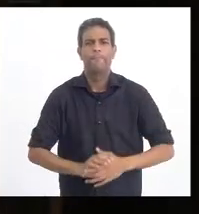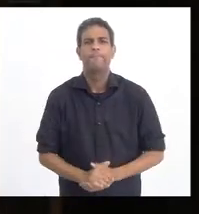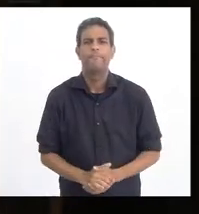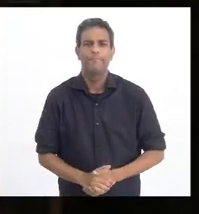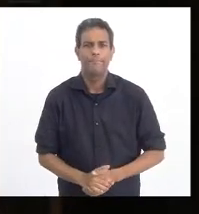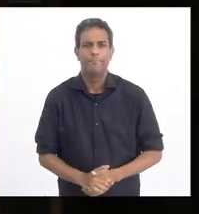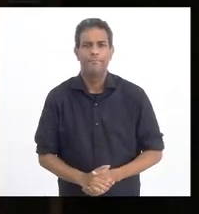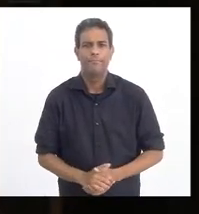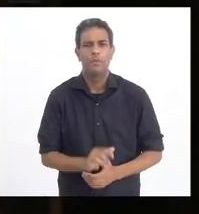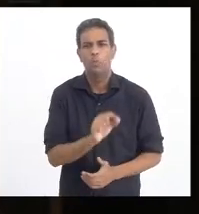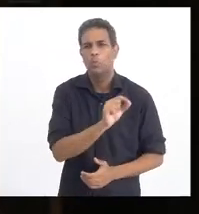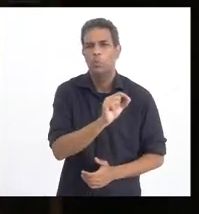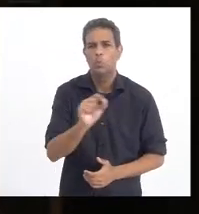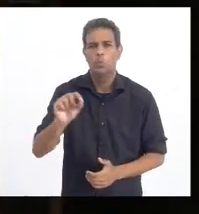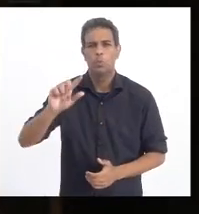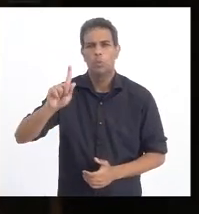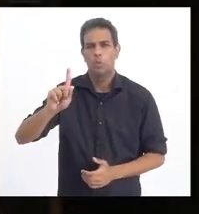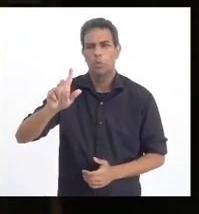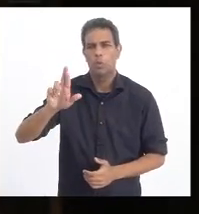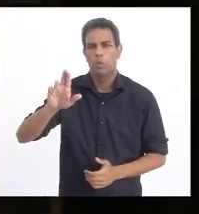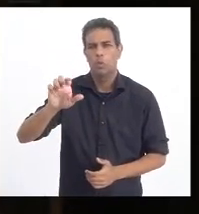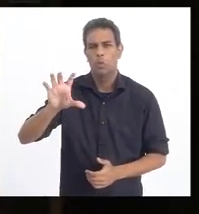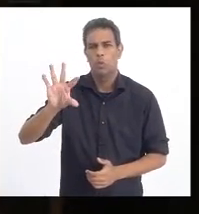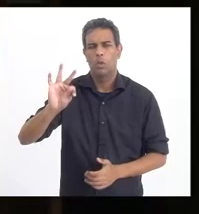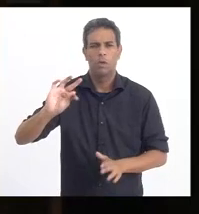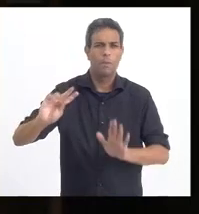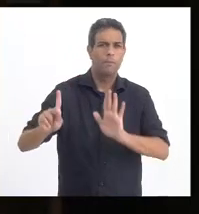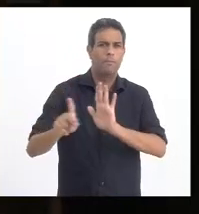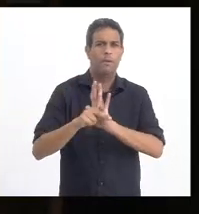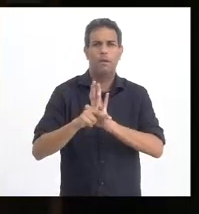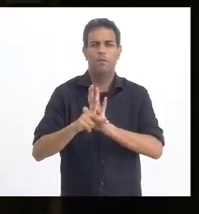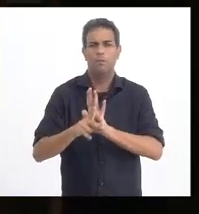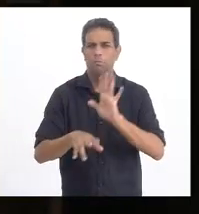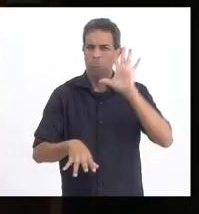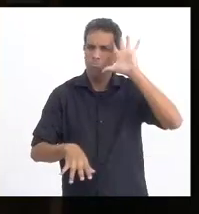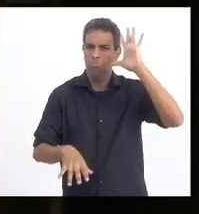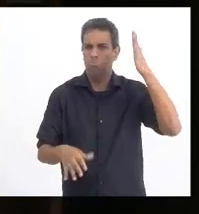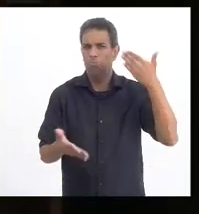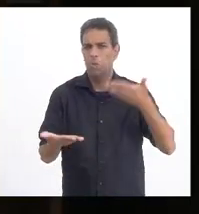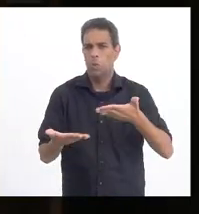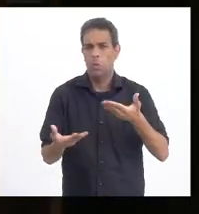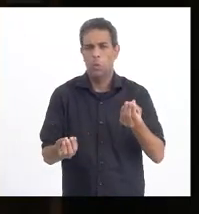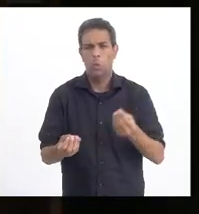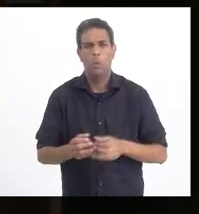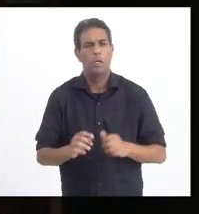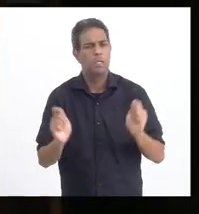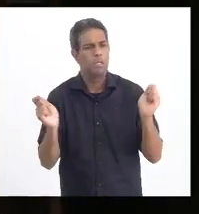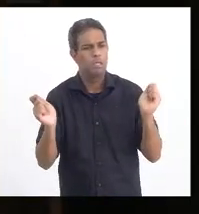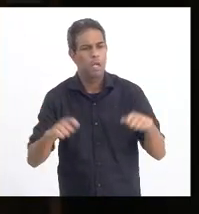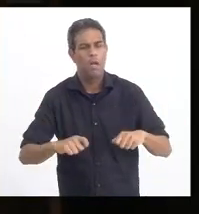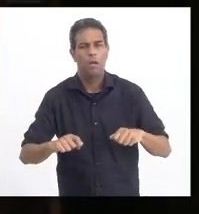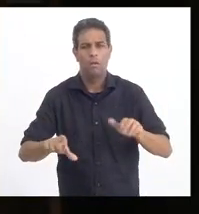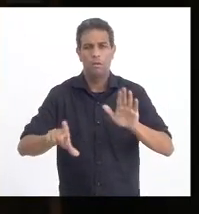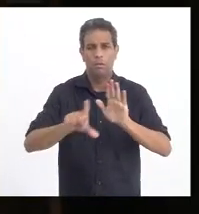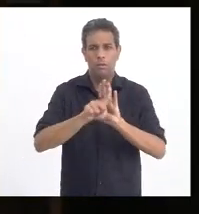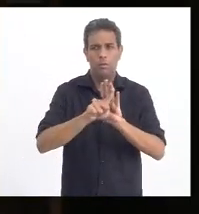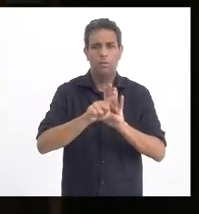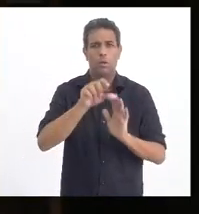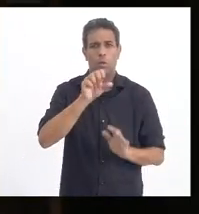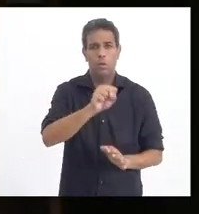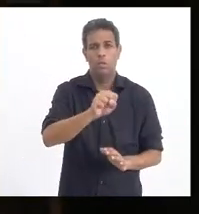mas o que acontece com a Gretchen é propriamente dita essa Grete ela foi o a lei